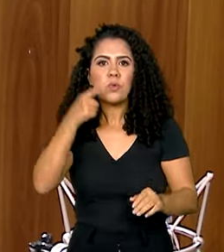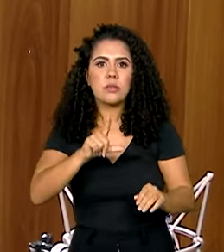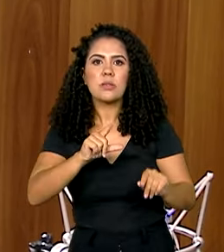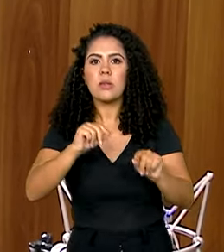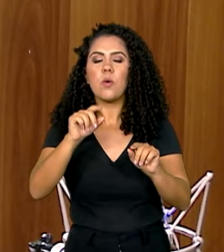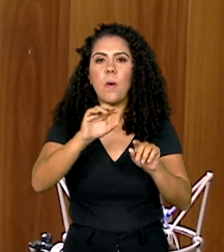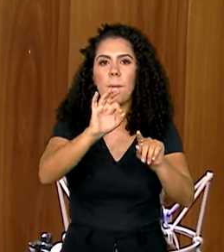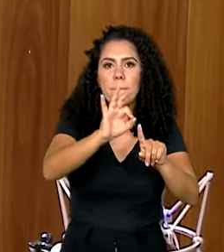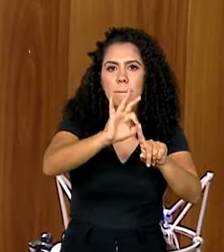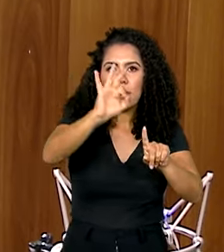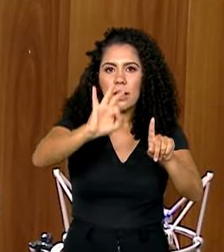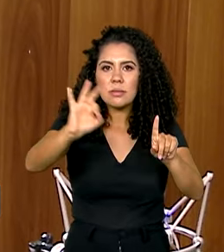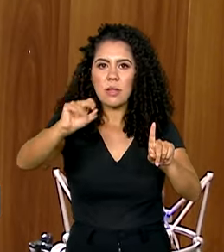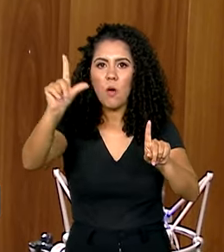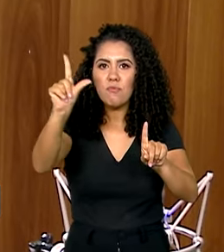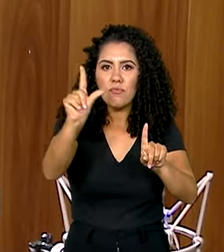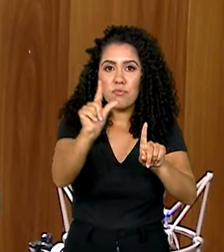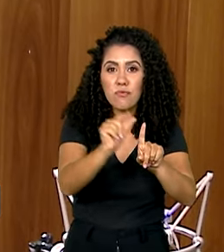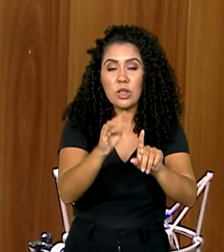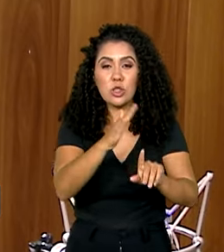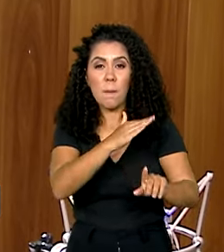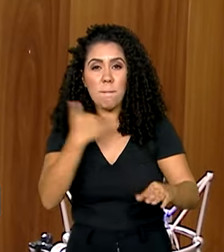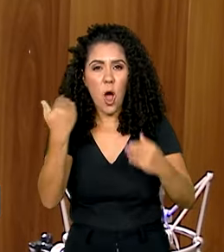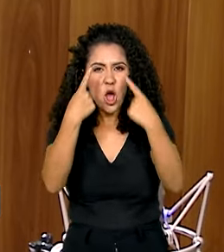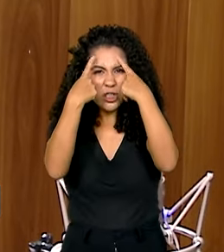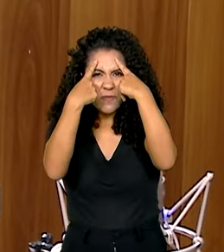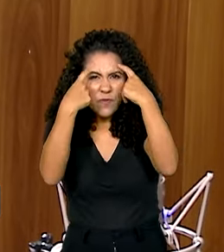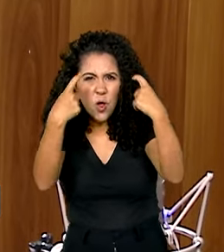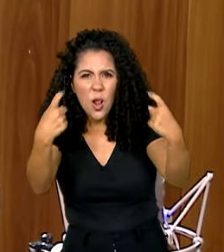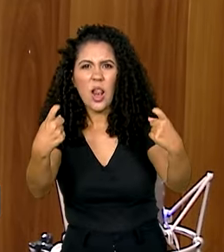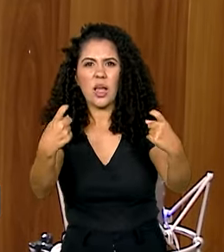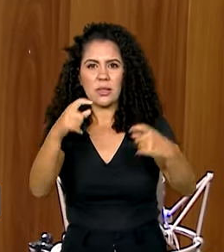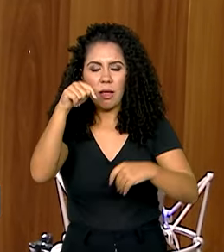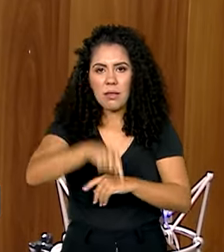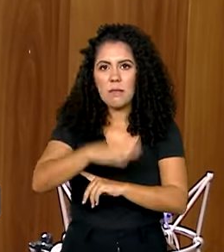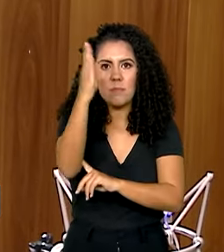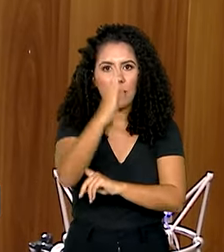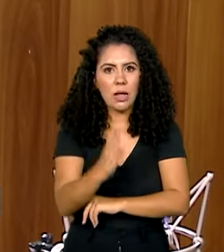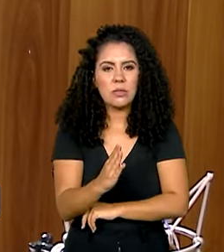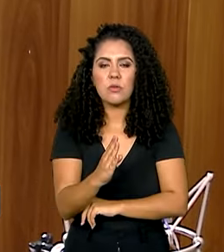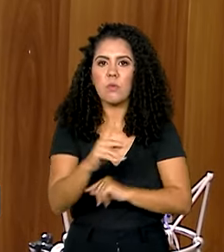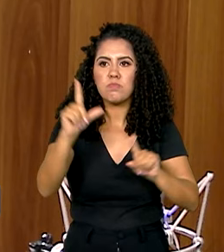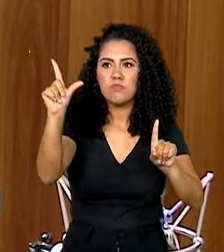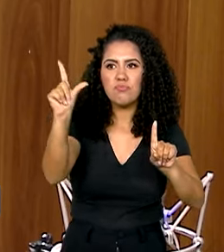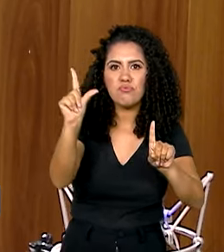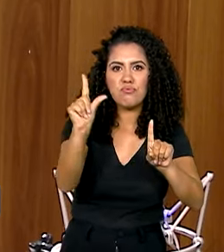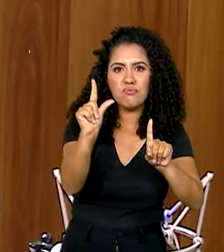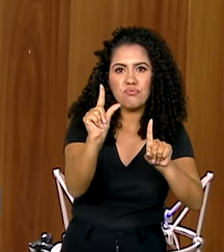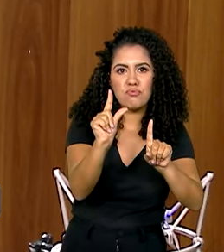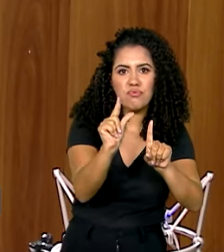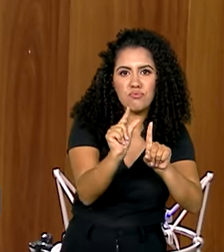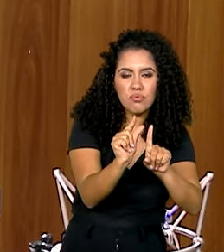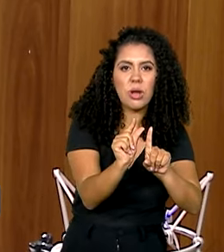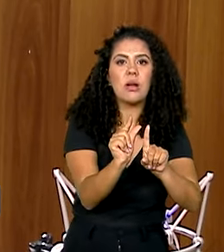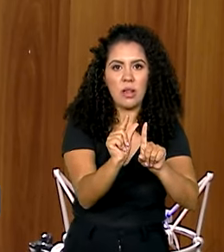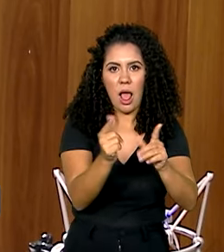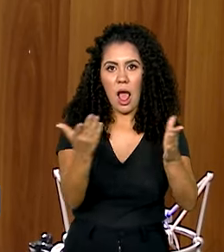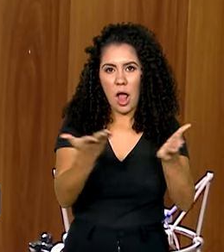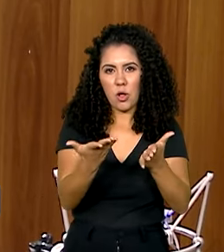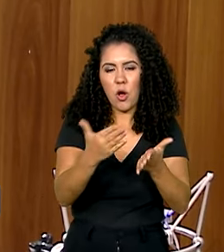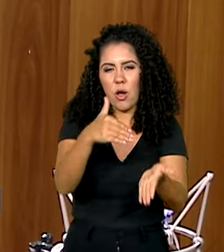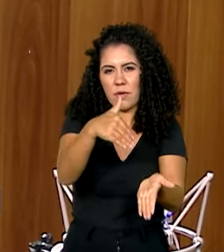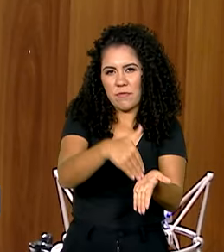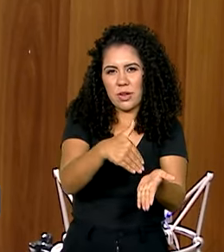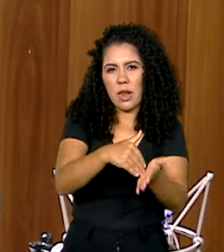do número de mortes violentas intencionais, que dessa redução até o final agora do mês